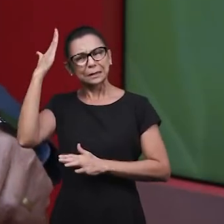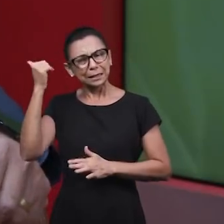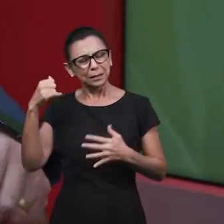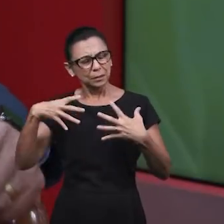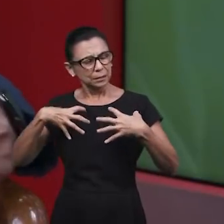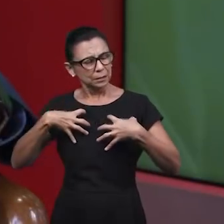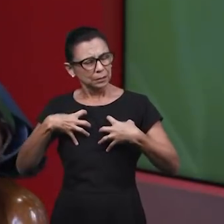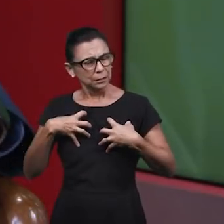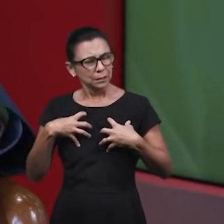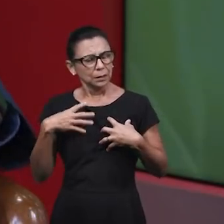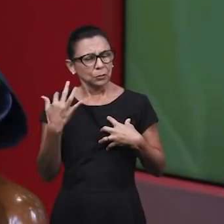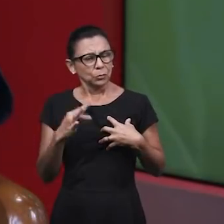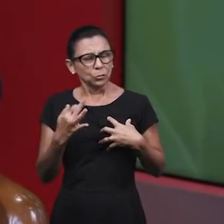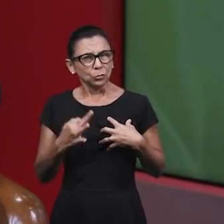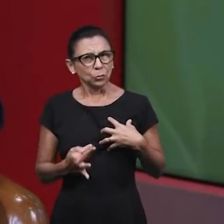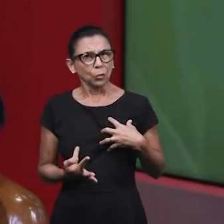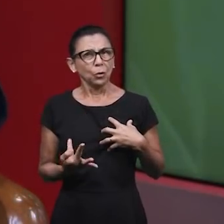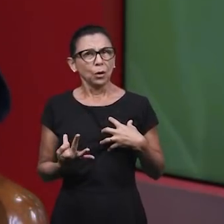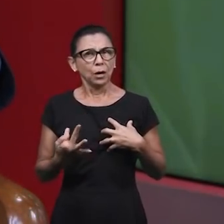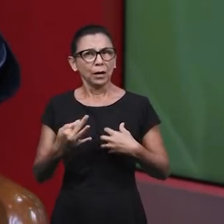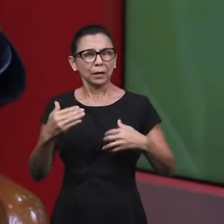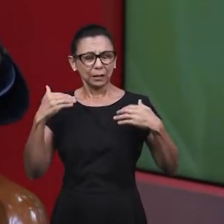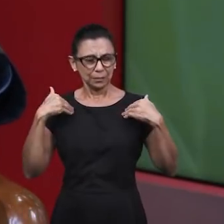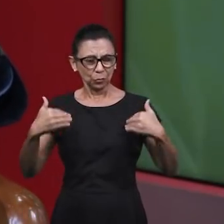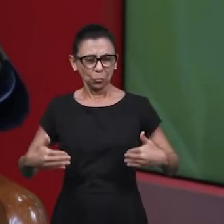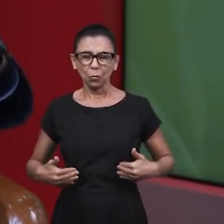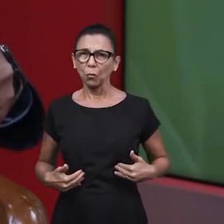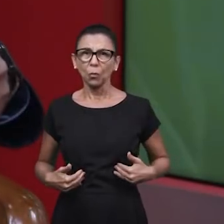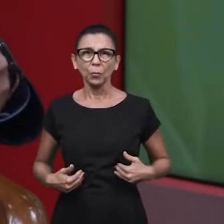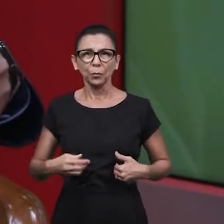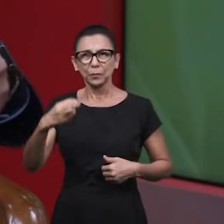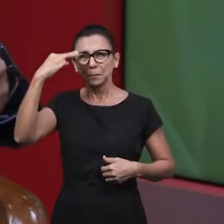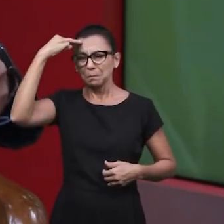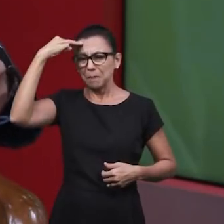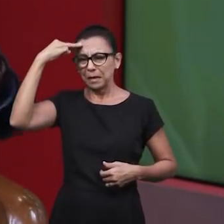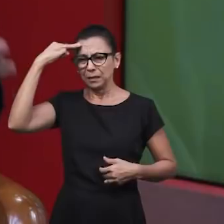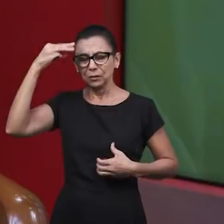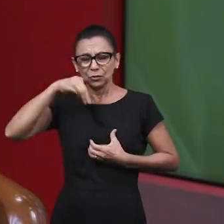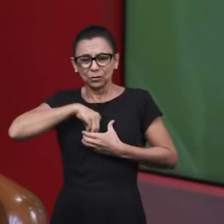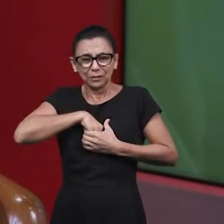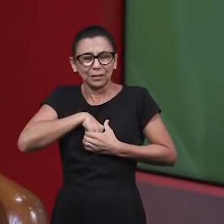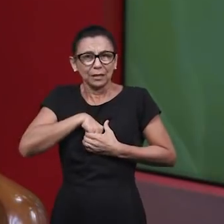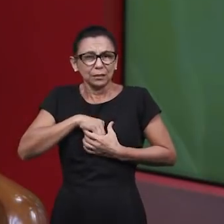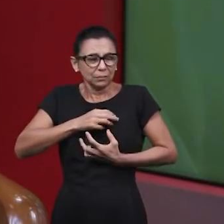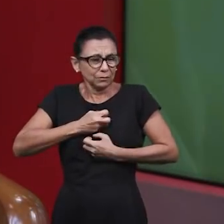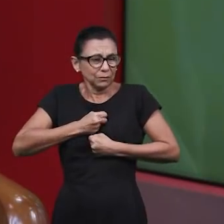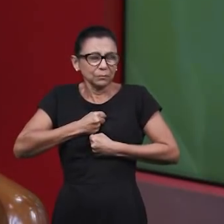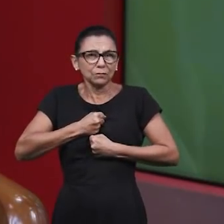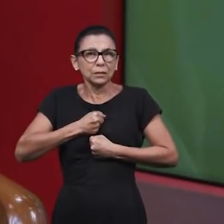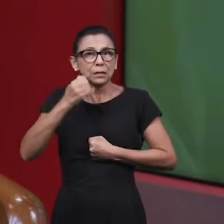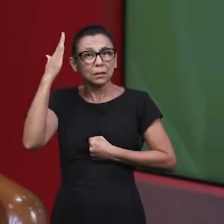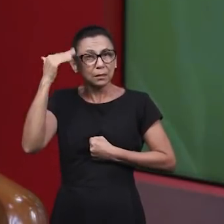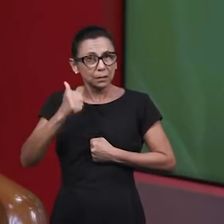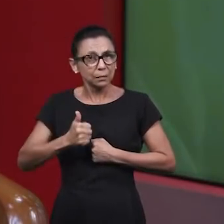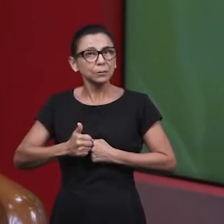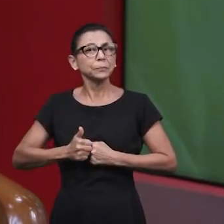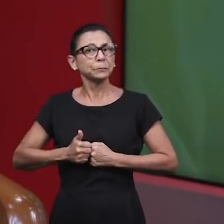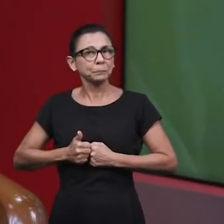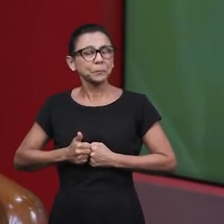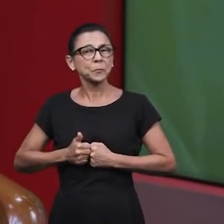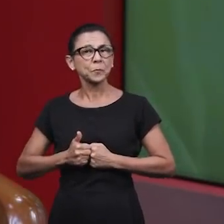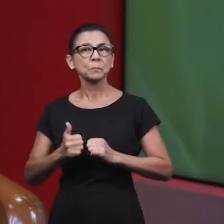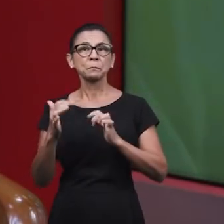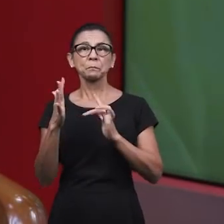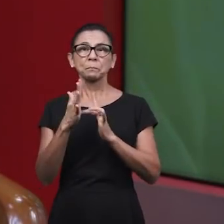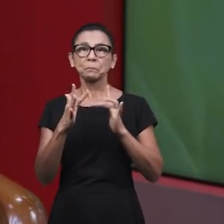as dores do íntimo, do coração, da mente, do corpo, não é? Então, ele, o Senhor Jesus, foi